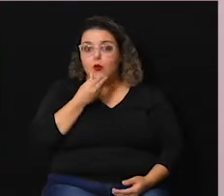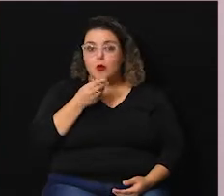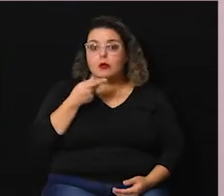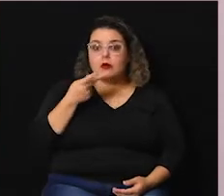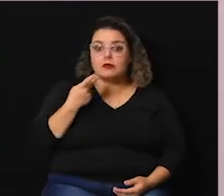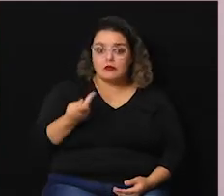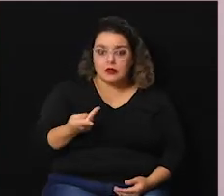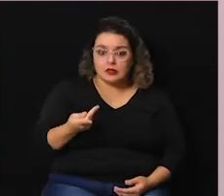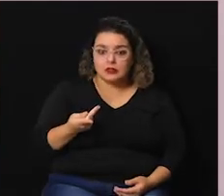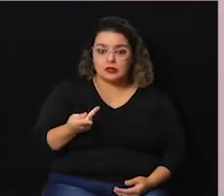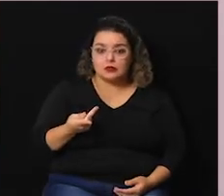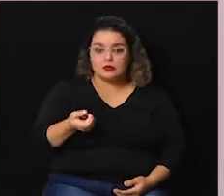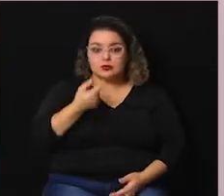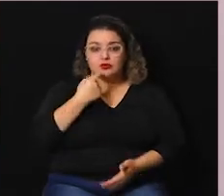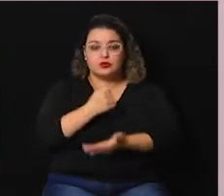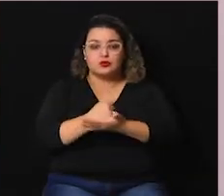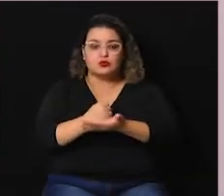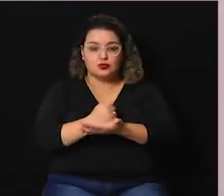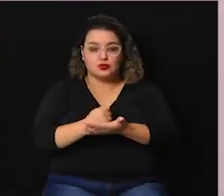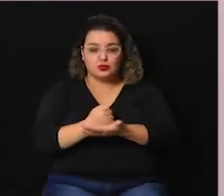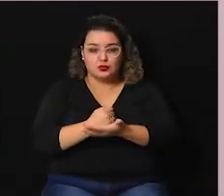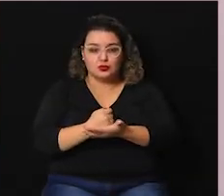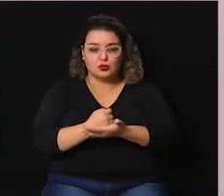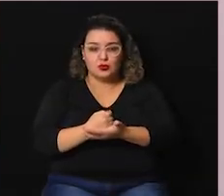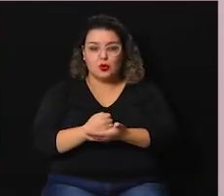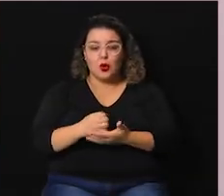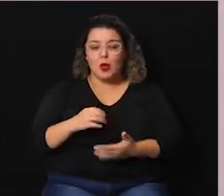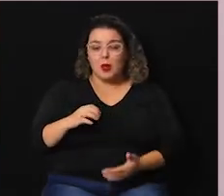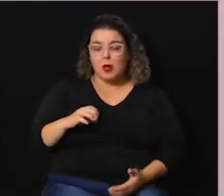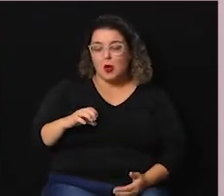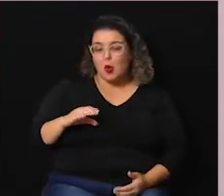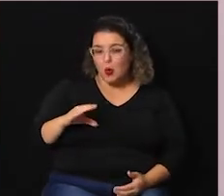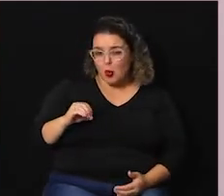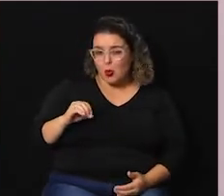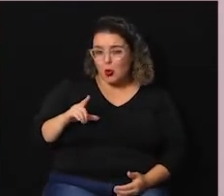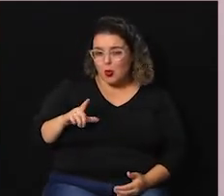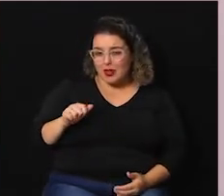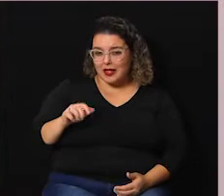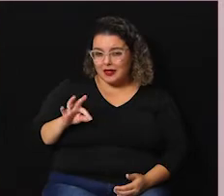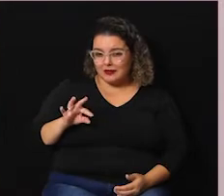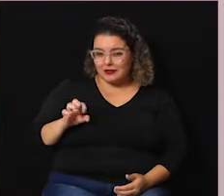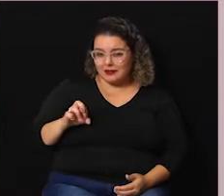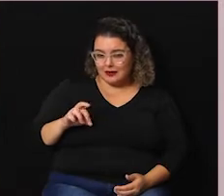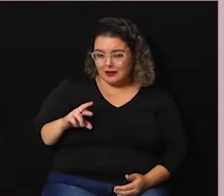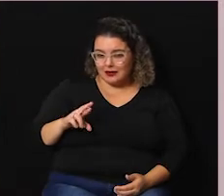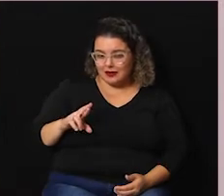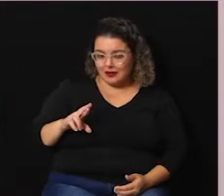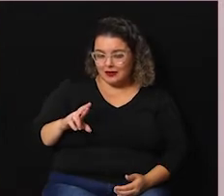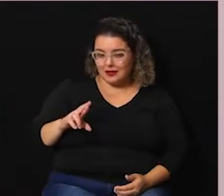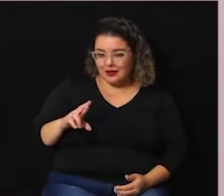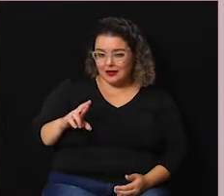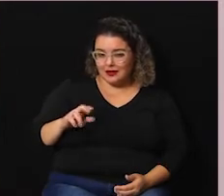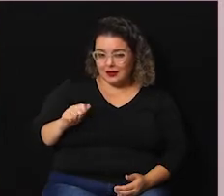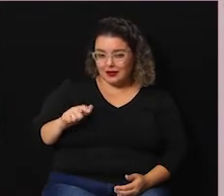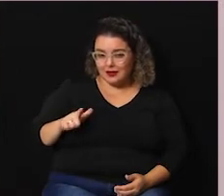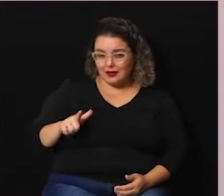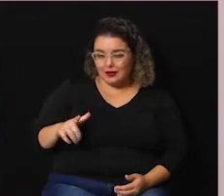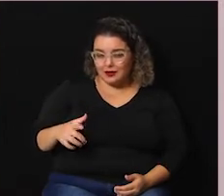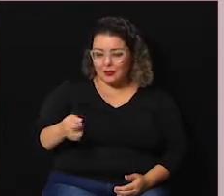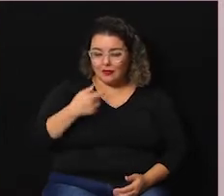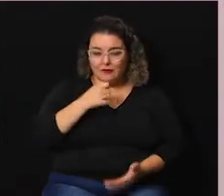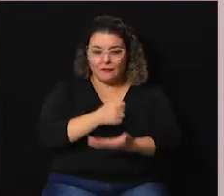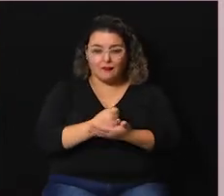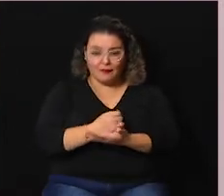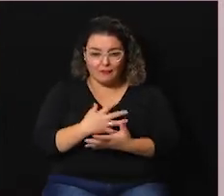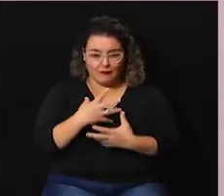efeitos colaterais desses medicamentos, realmente são medicamentos fortes que acabam provocando algumas reações